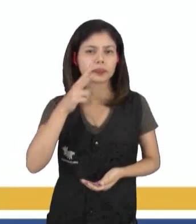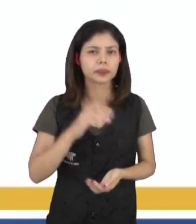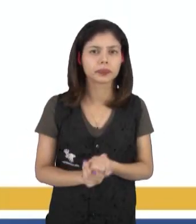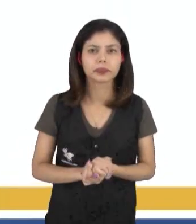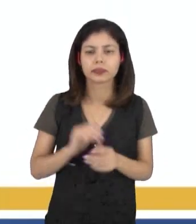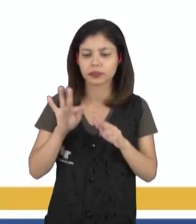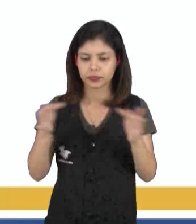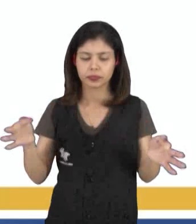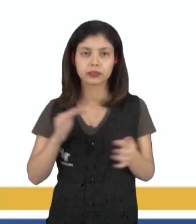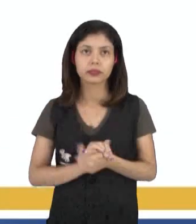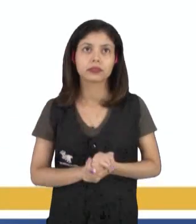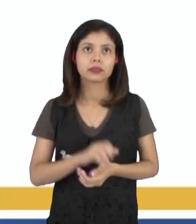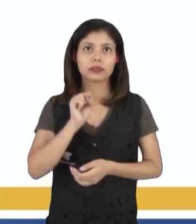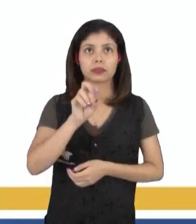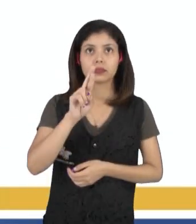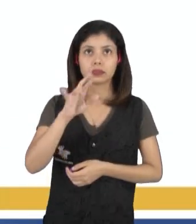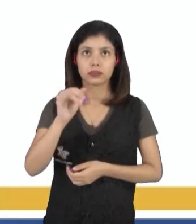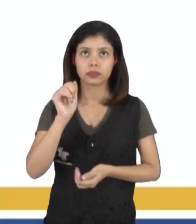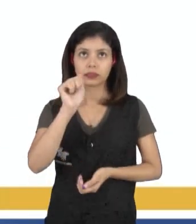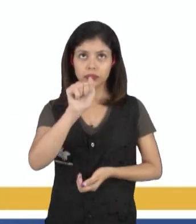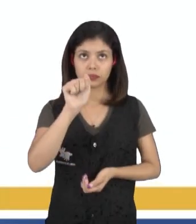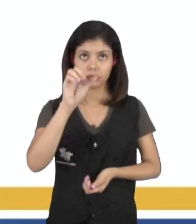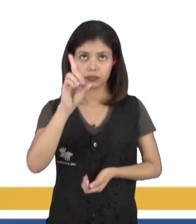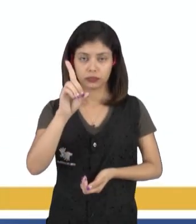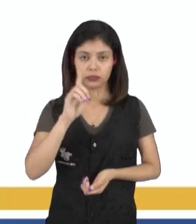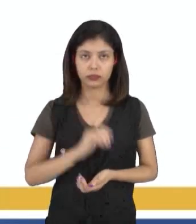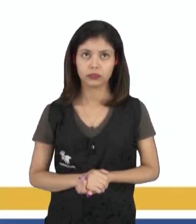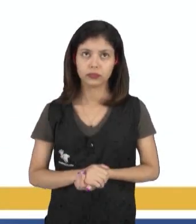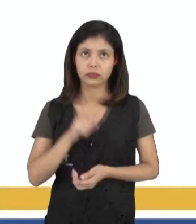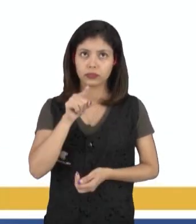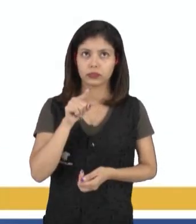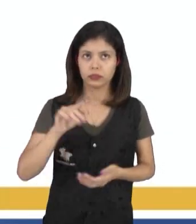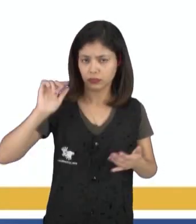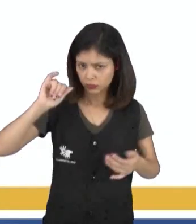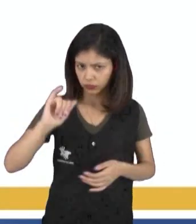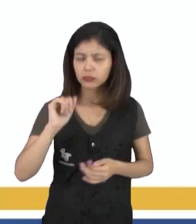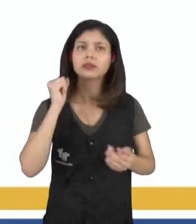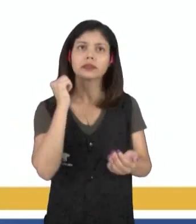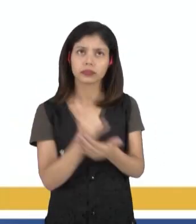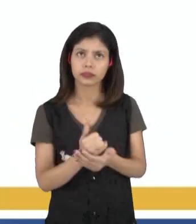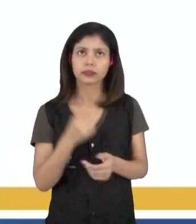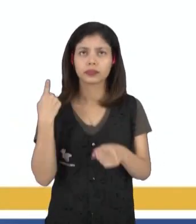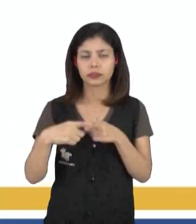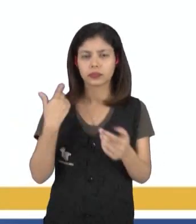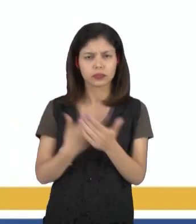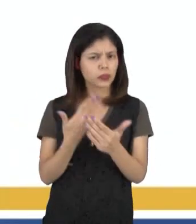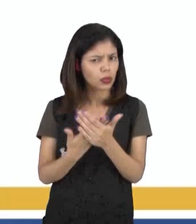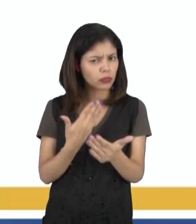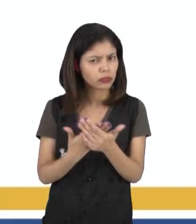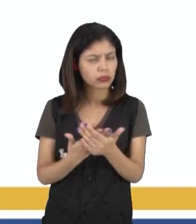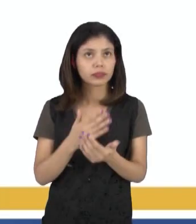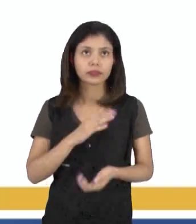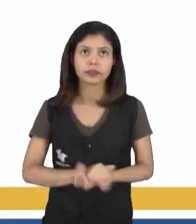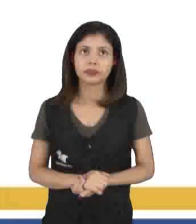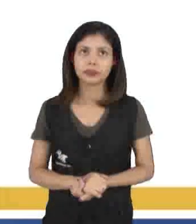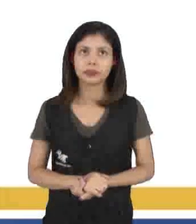essas orações subordinadas adverbiais. Você será aprovado porque estudou muito. E